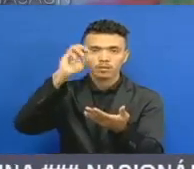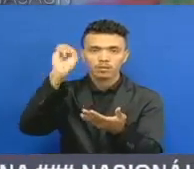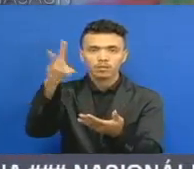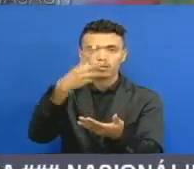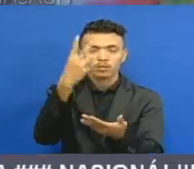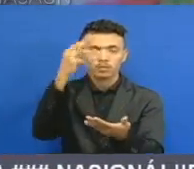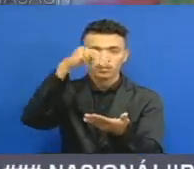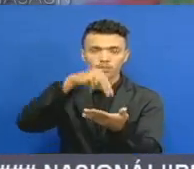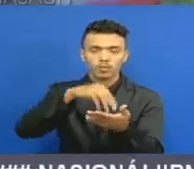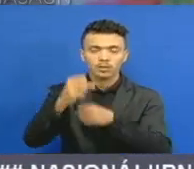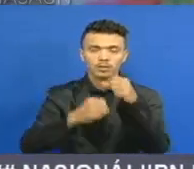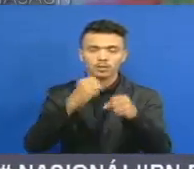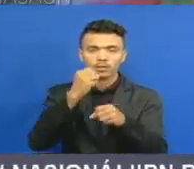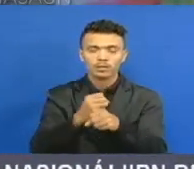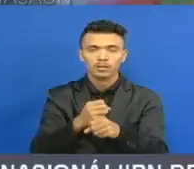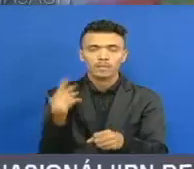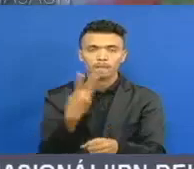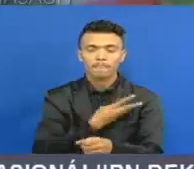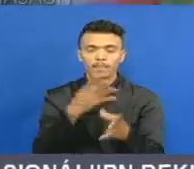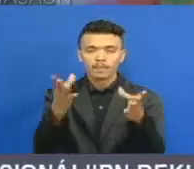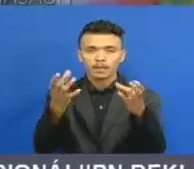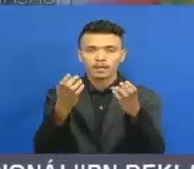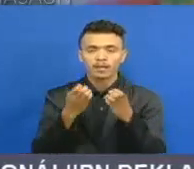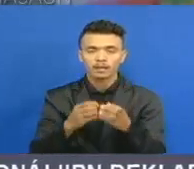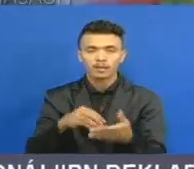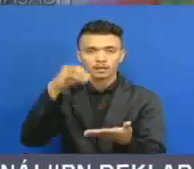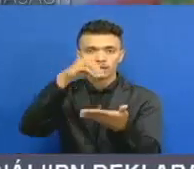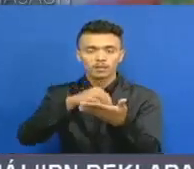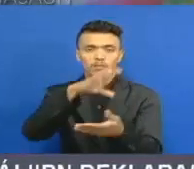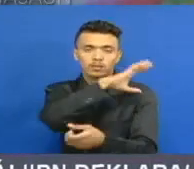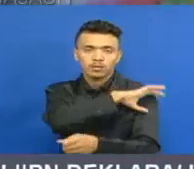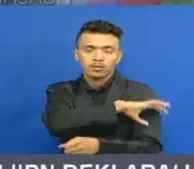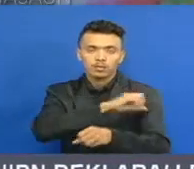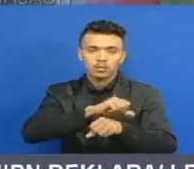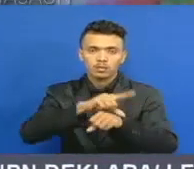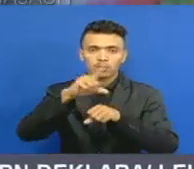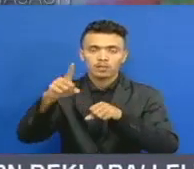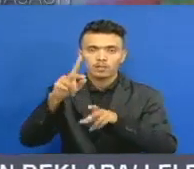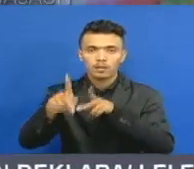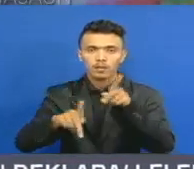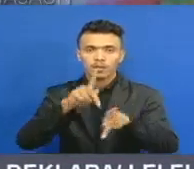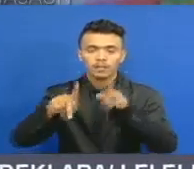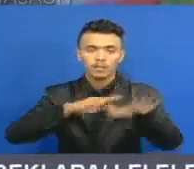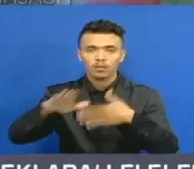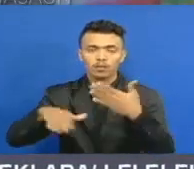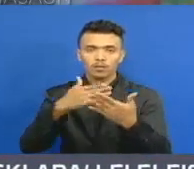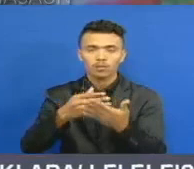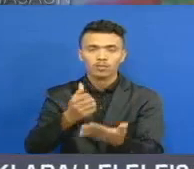que a gente integra a segurança social, para quem tolentasse. E aí,